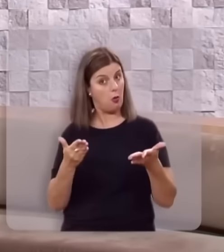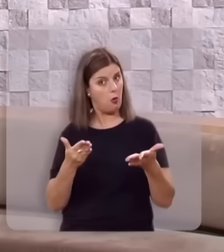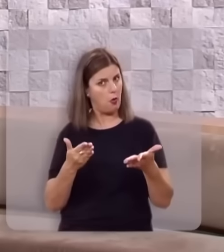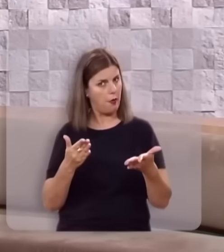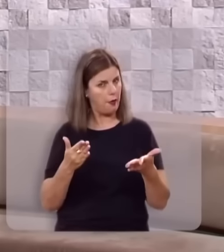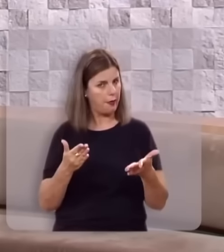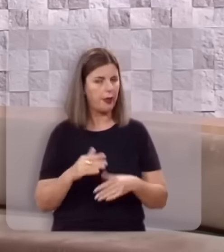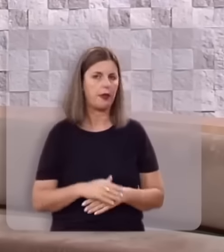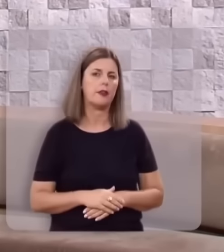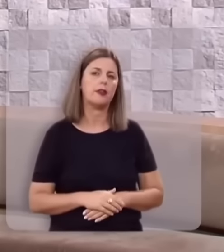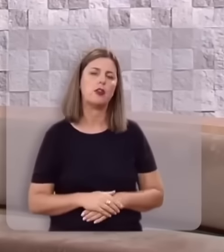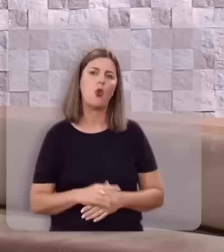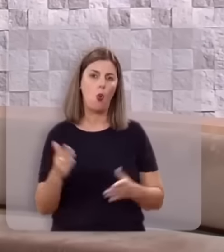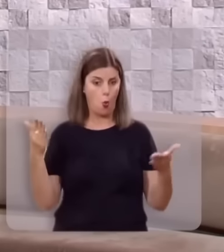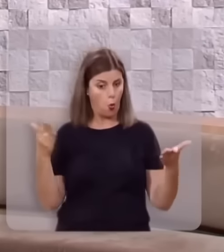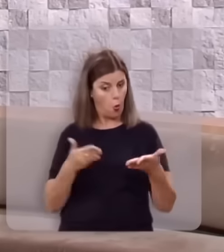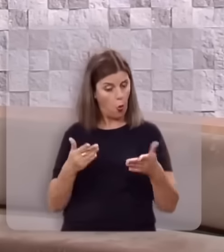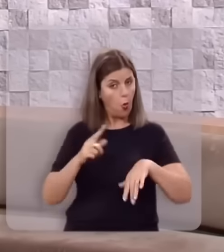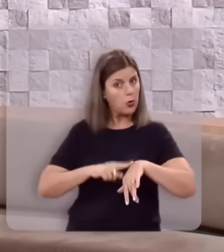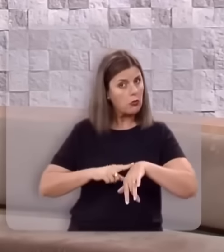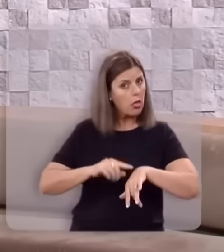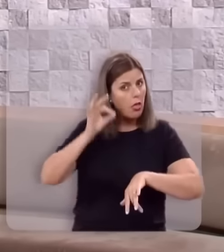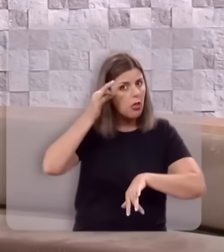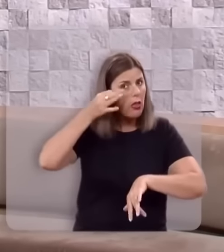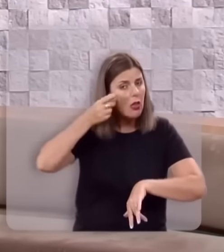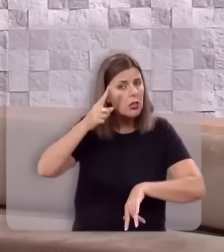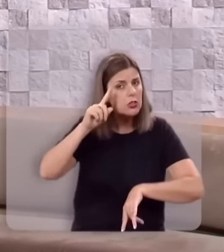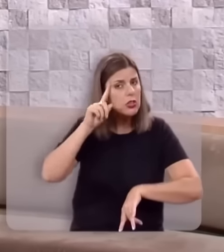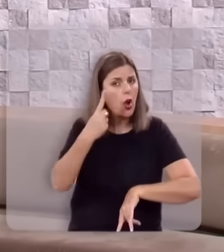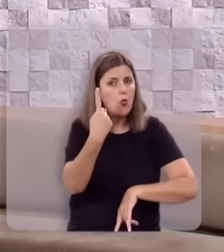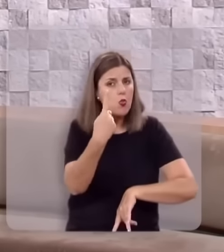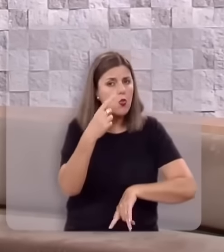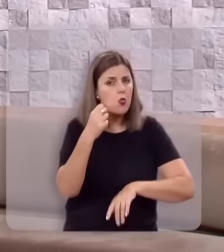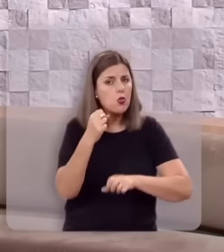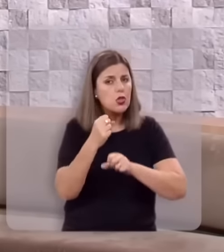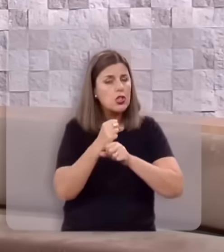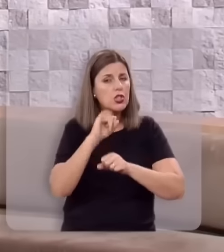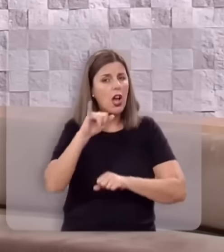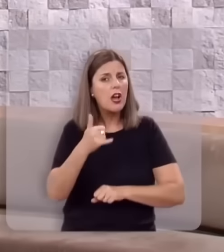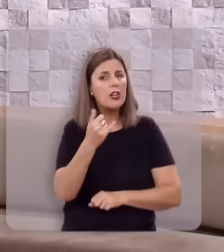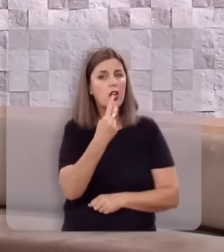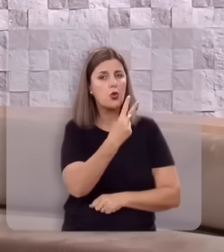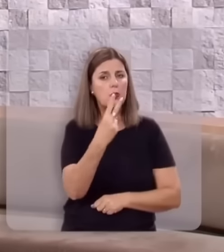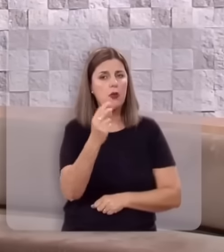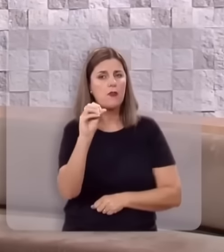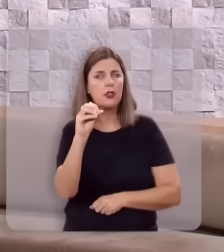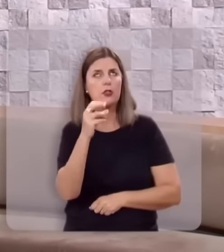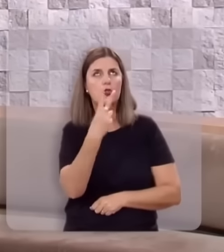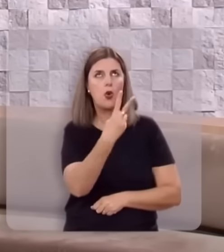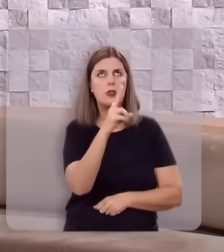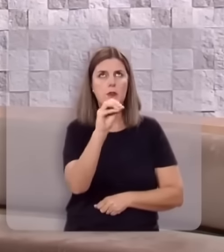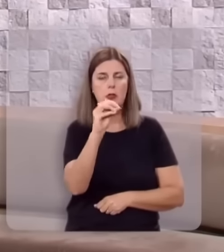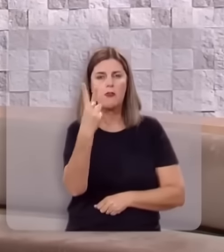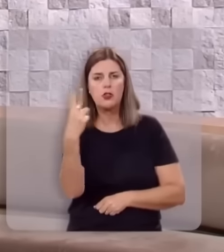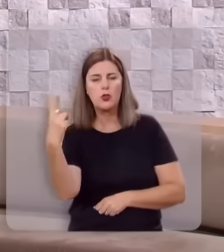agora porém hoje nesse momento primeo de Janeiro de 2022 agora porém